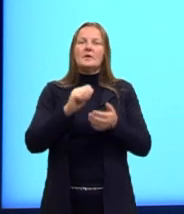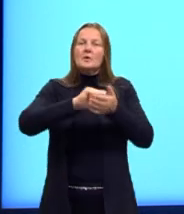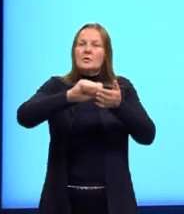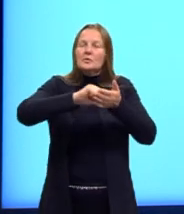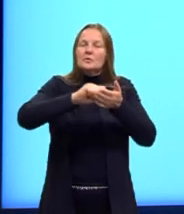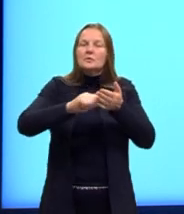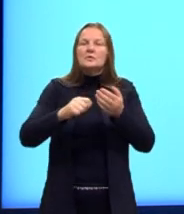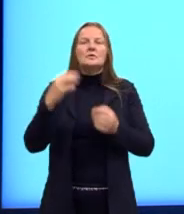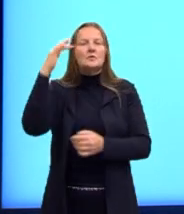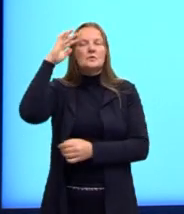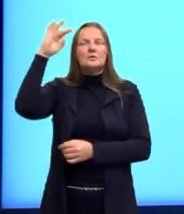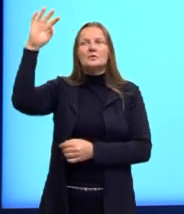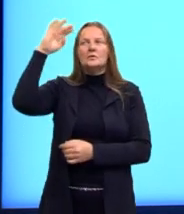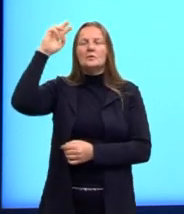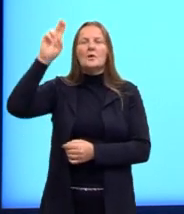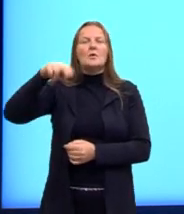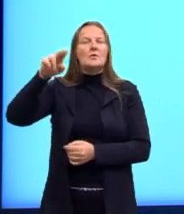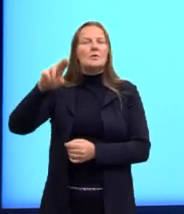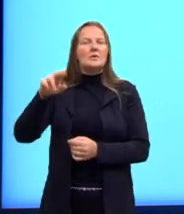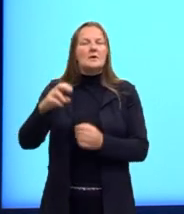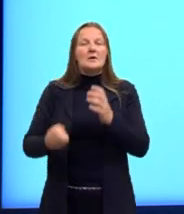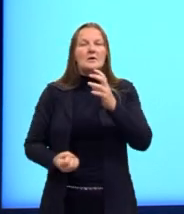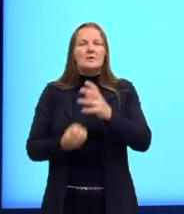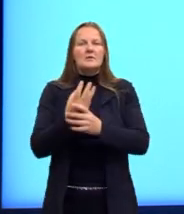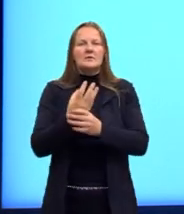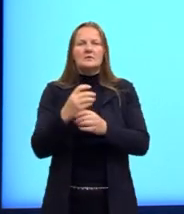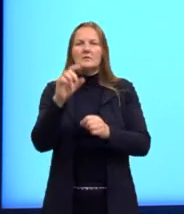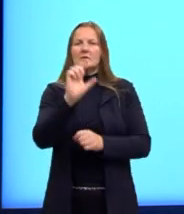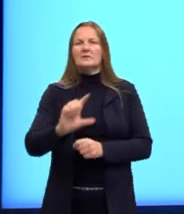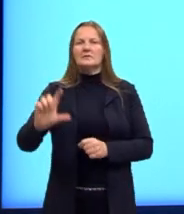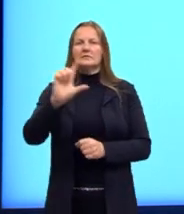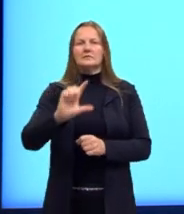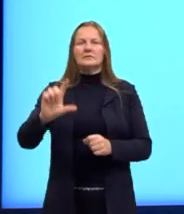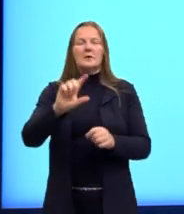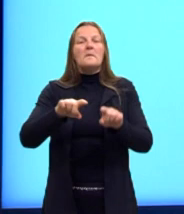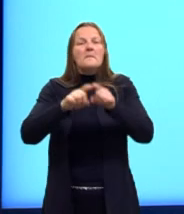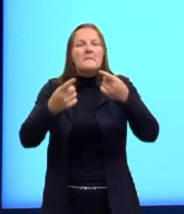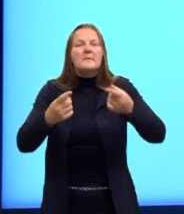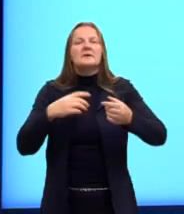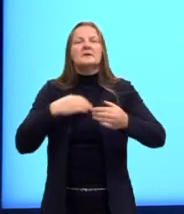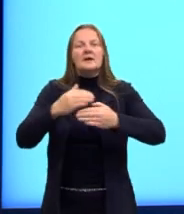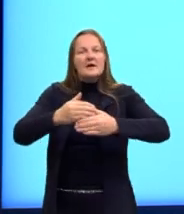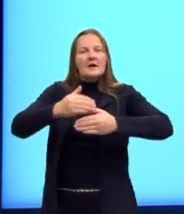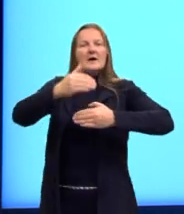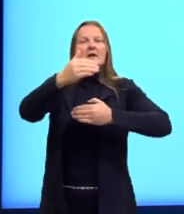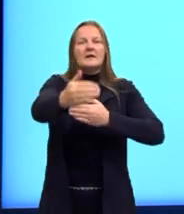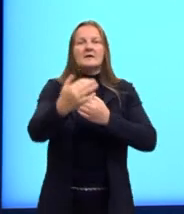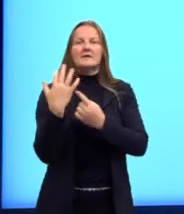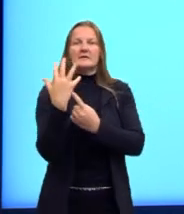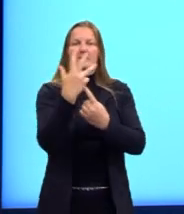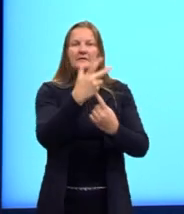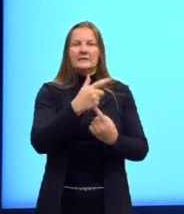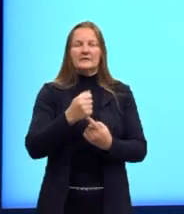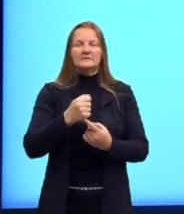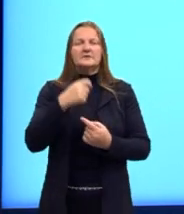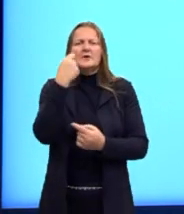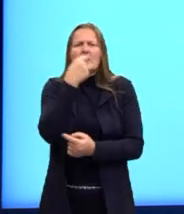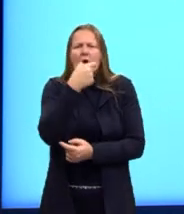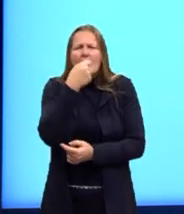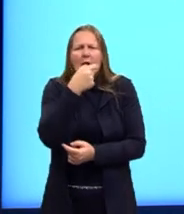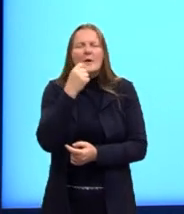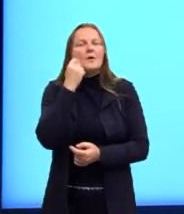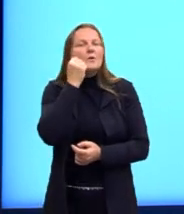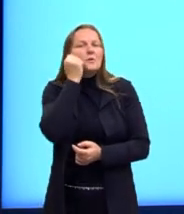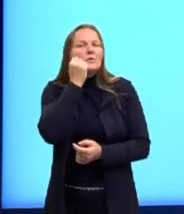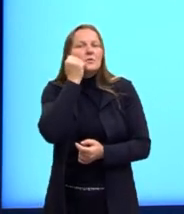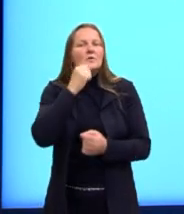se realista não enxergava com parte apenas da literatura mas algo além da arte esse humor negro estaria